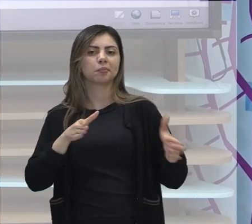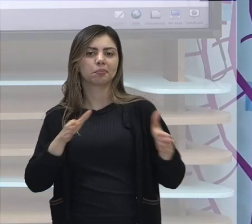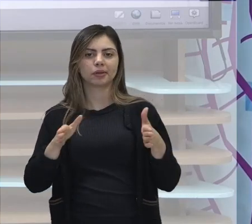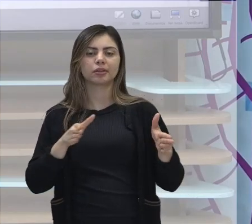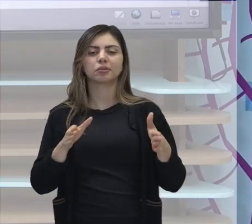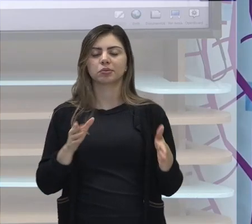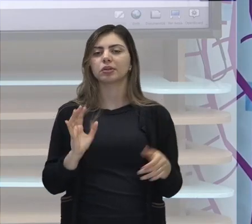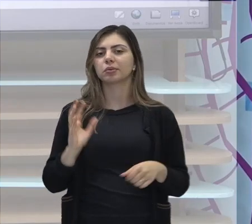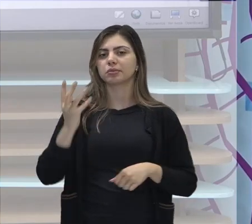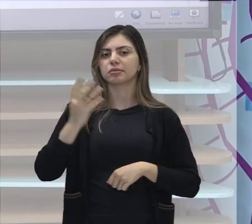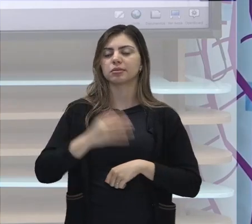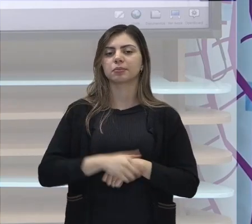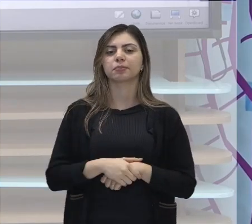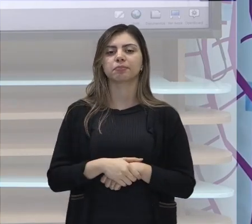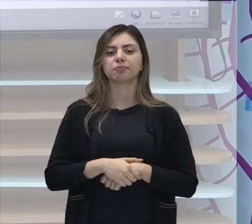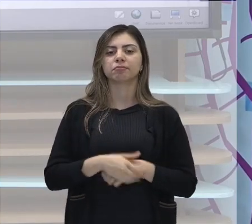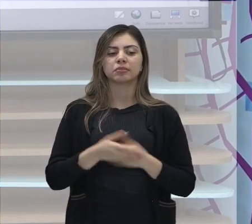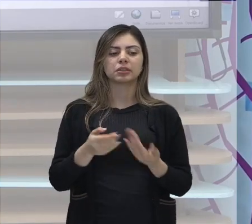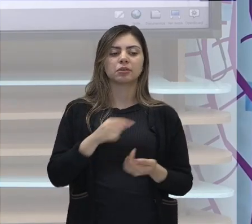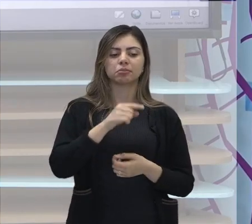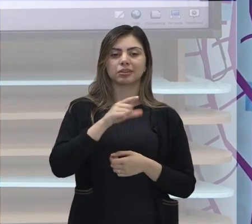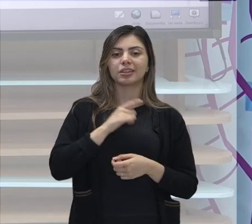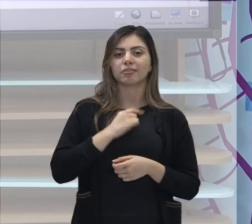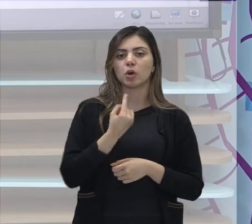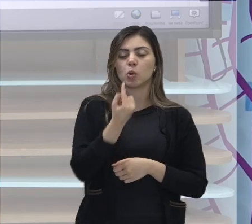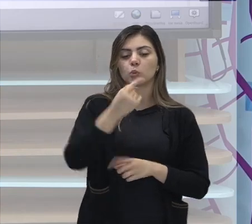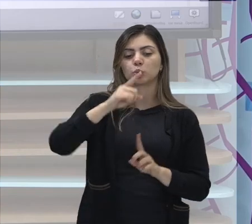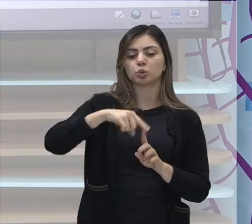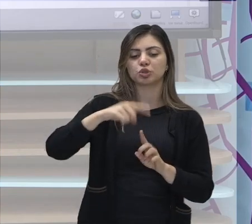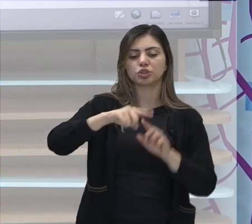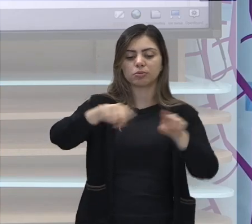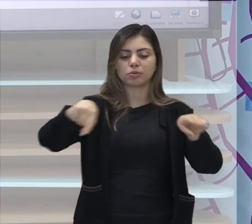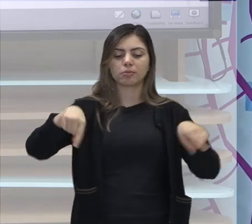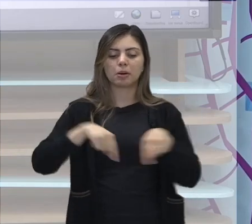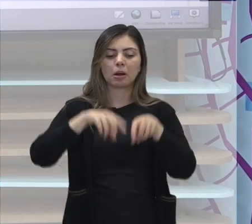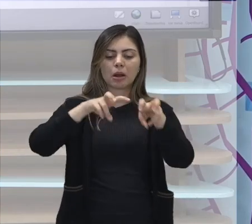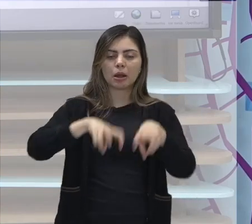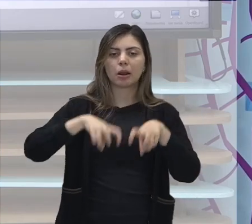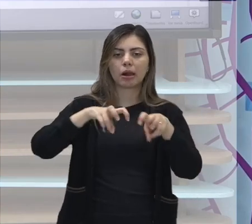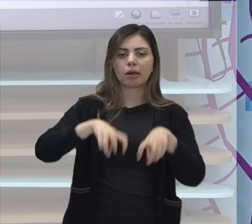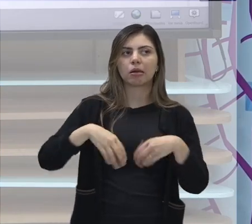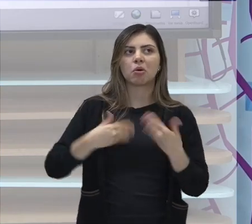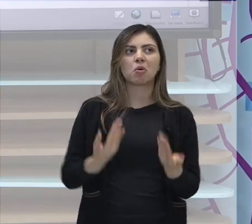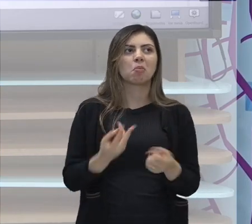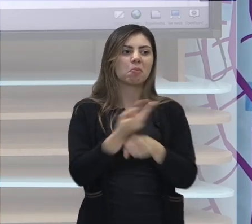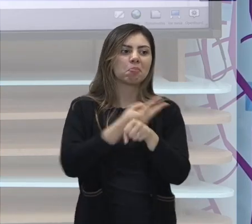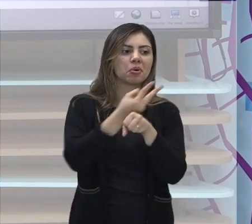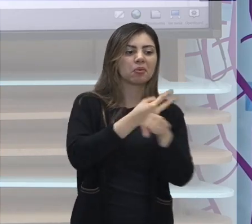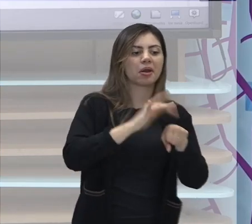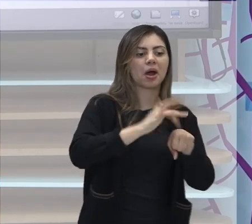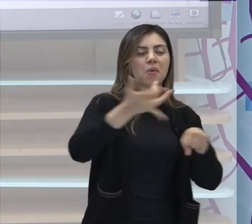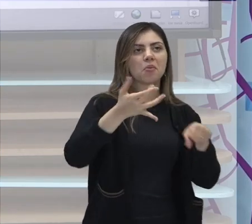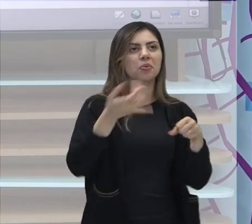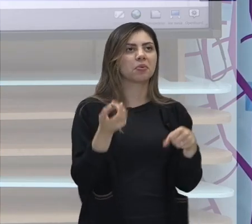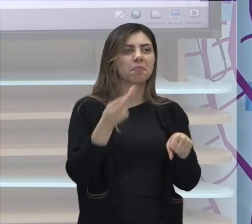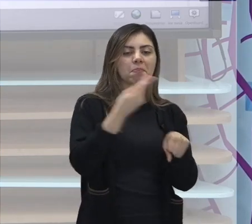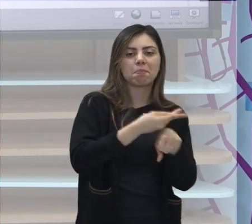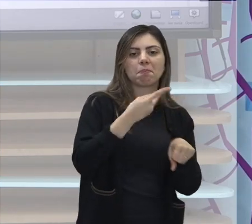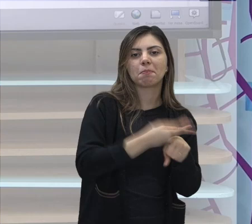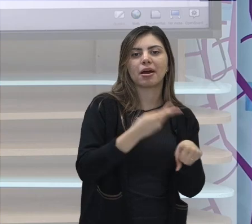dessa lógica de produzir somente um produto, de ir atrás de ouro, né, de prata,